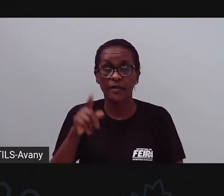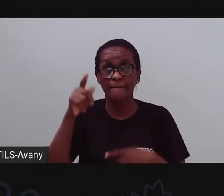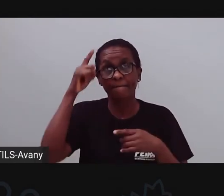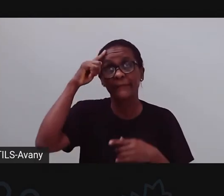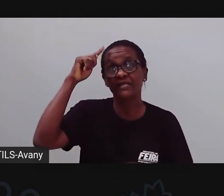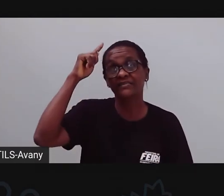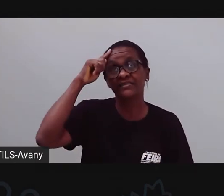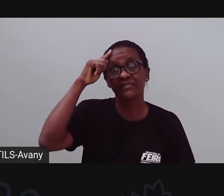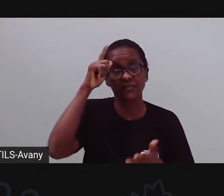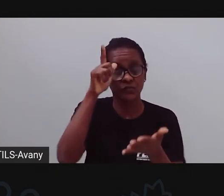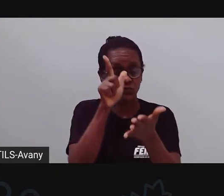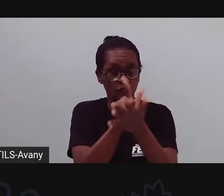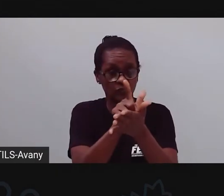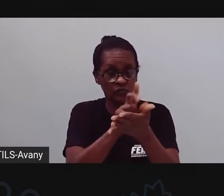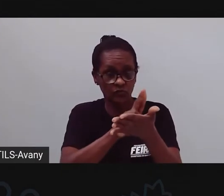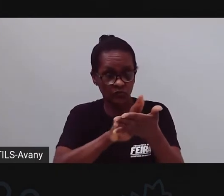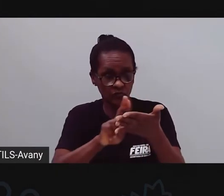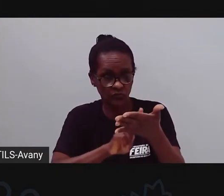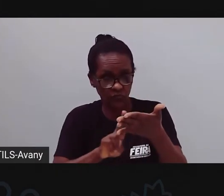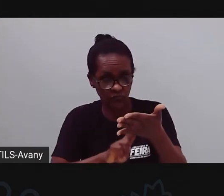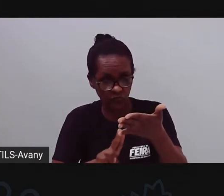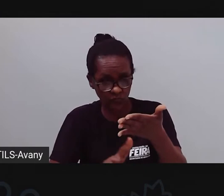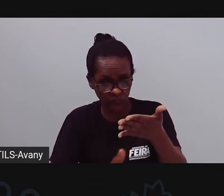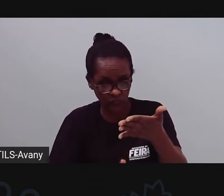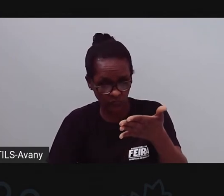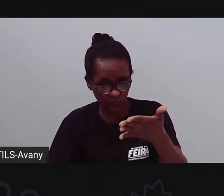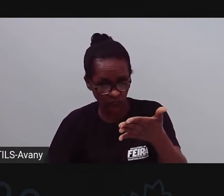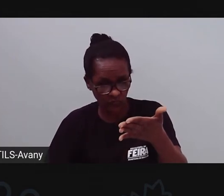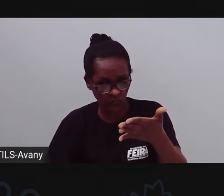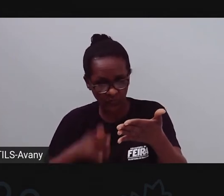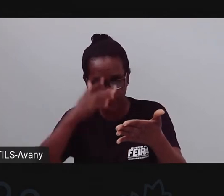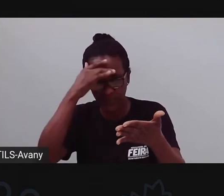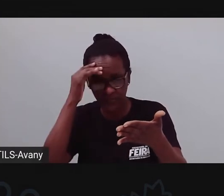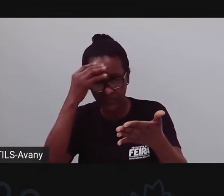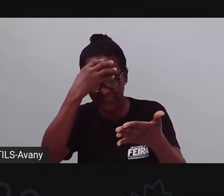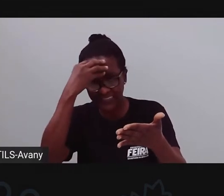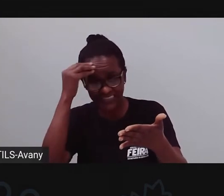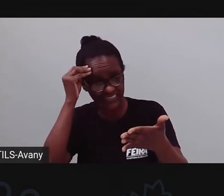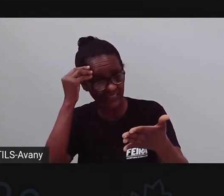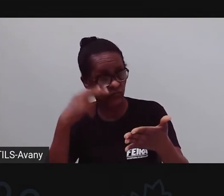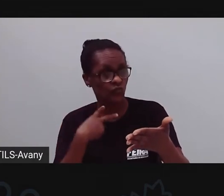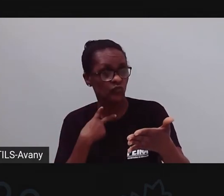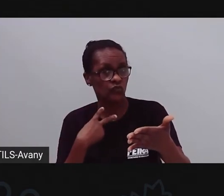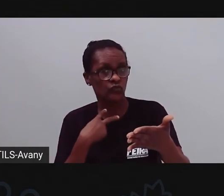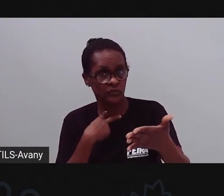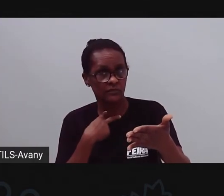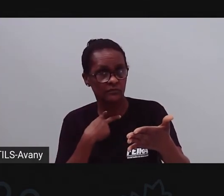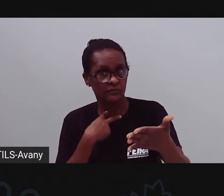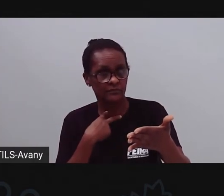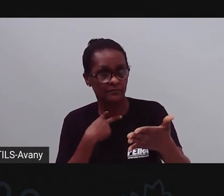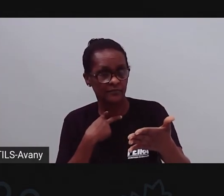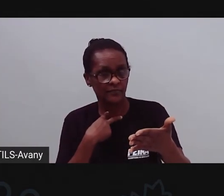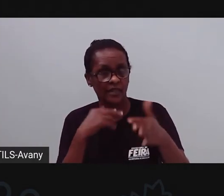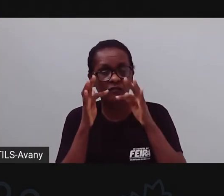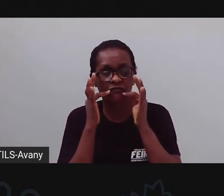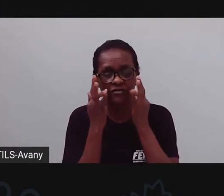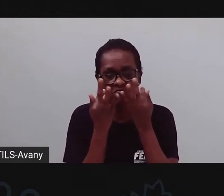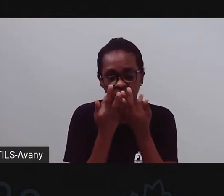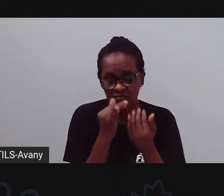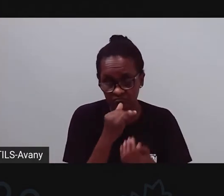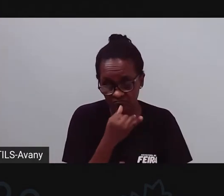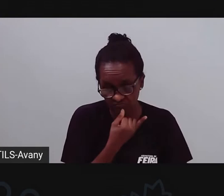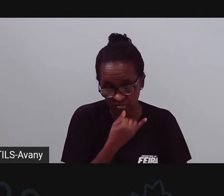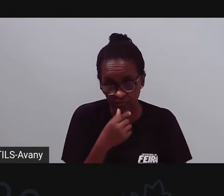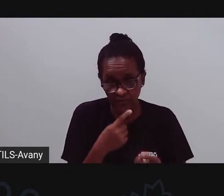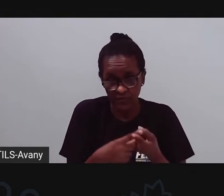numa lista de convidados né para que ninguém ficasse de Fora a gente viu até lá no livro que a família deles ficou meio